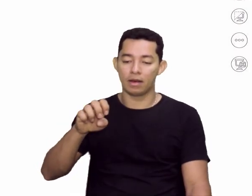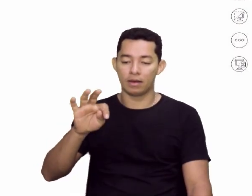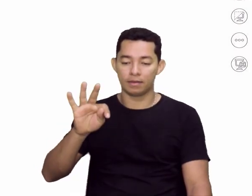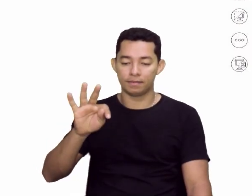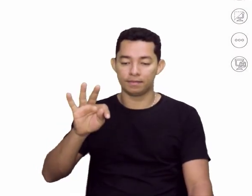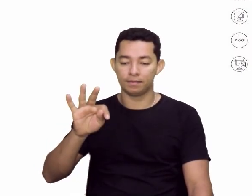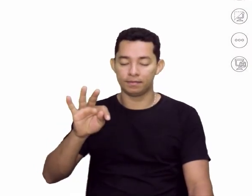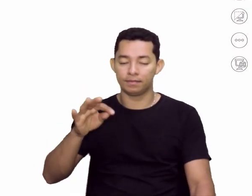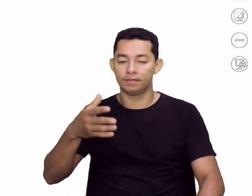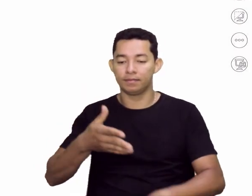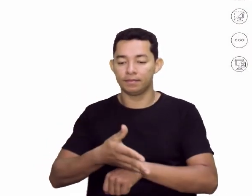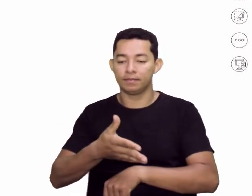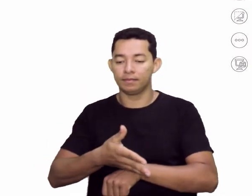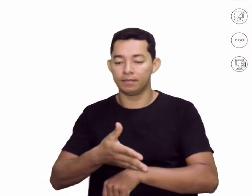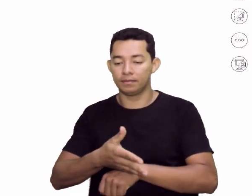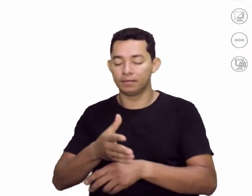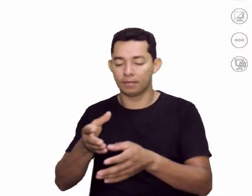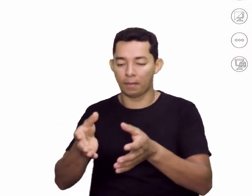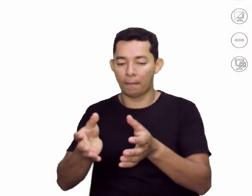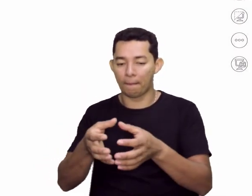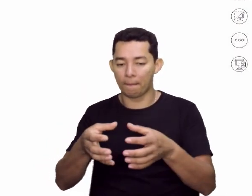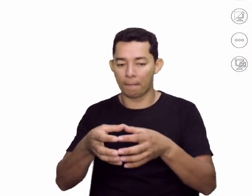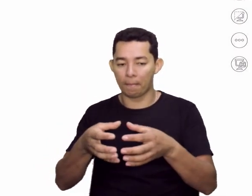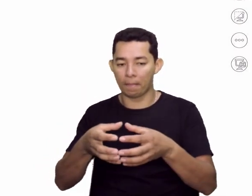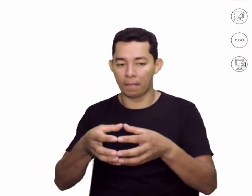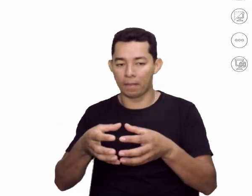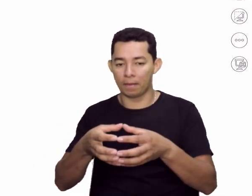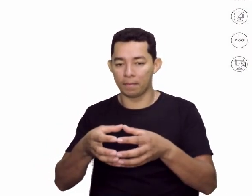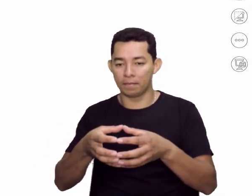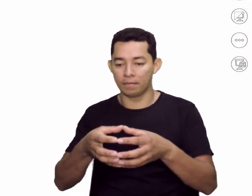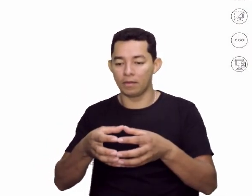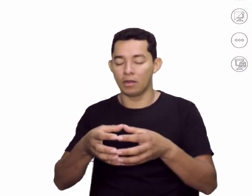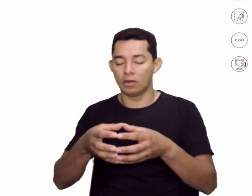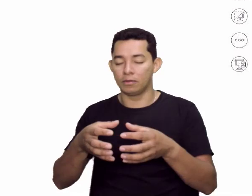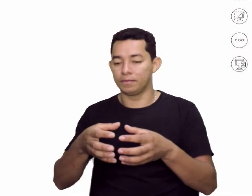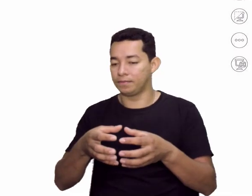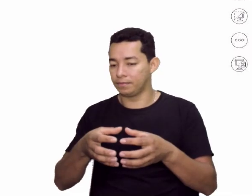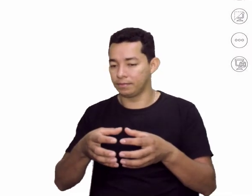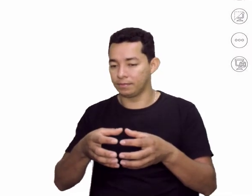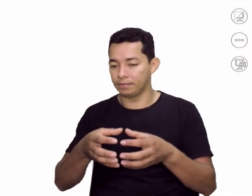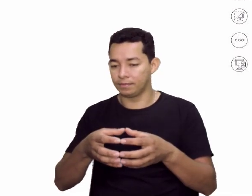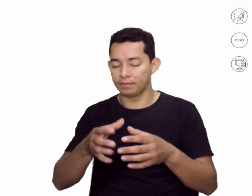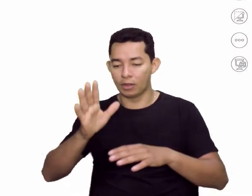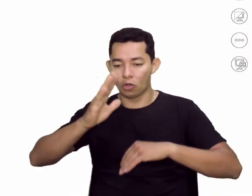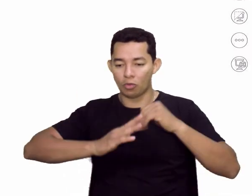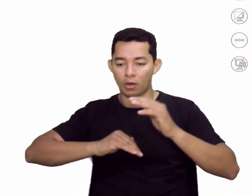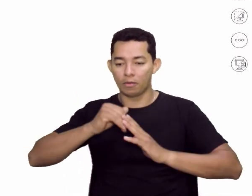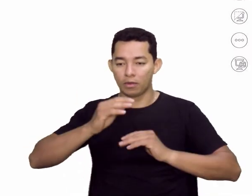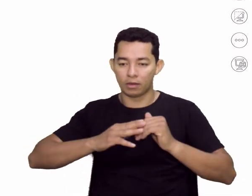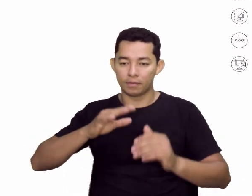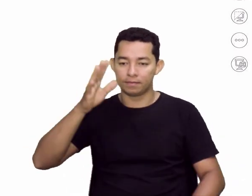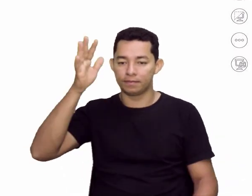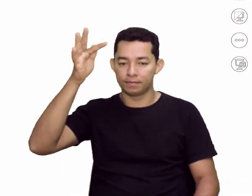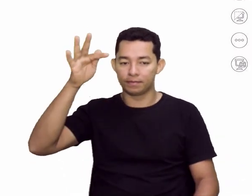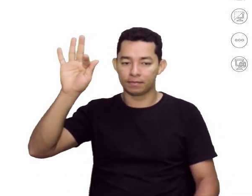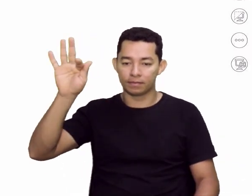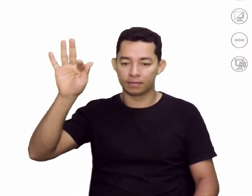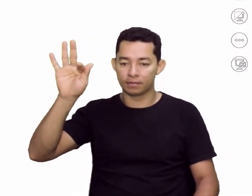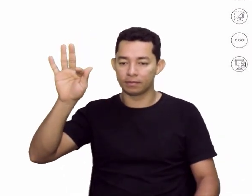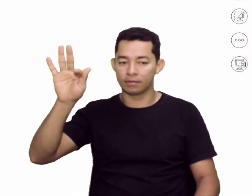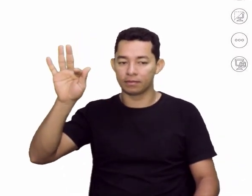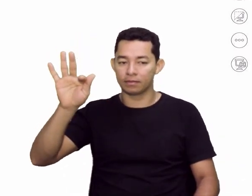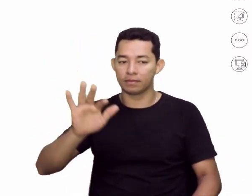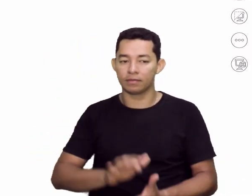artistas franceses. Olha aí, tá vendo? O cara é francês. Da segunda metade, estou brincando.